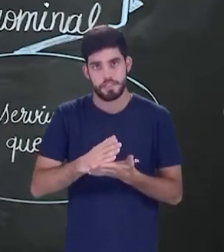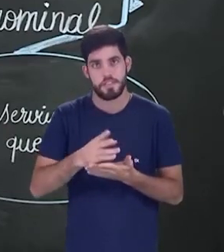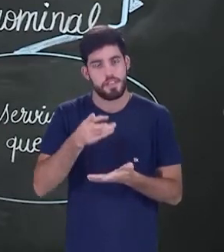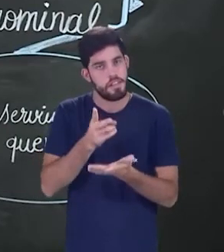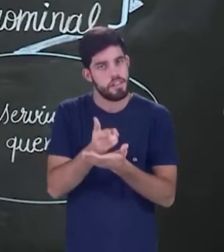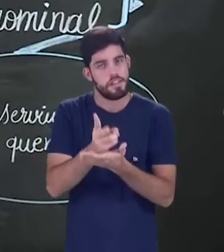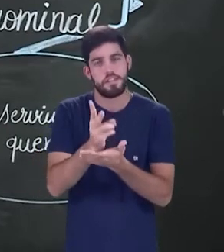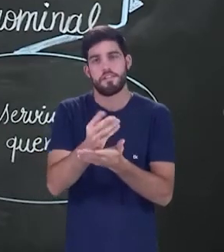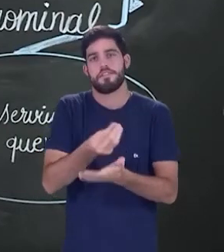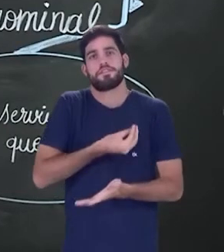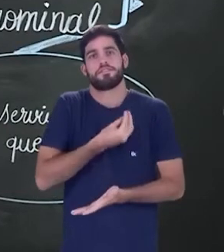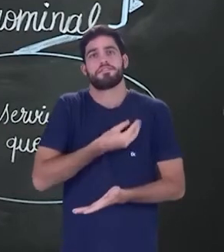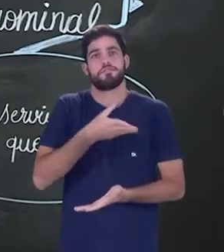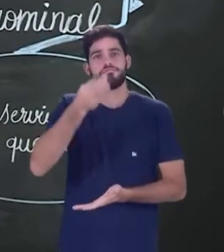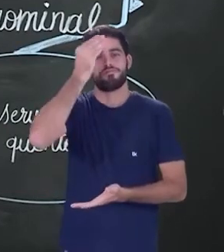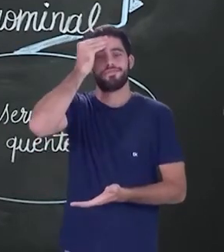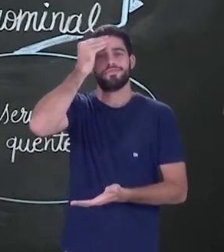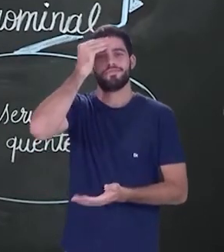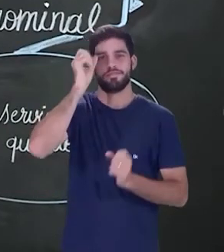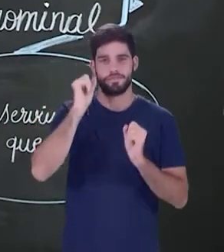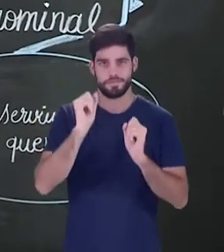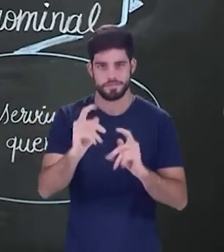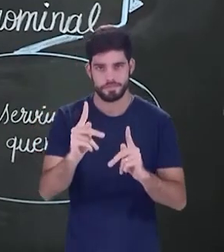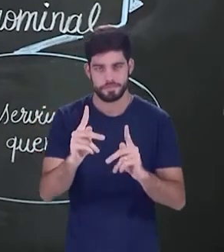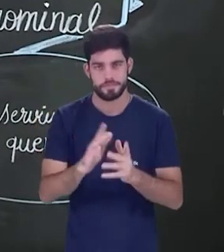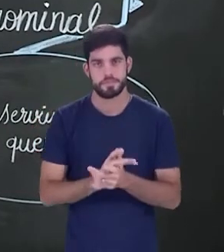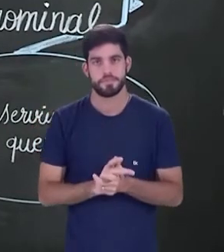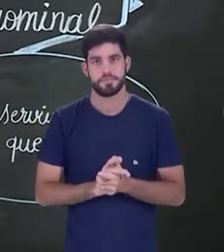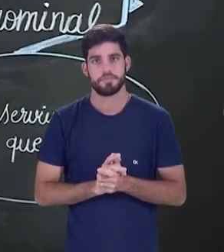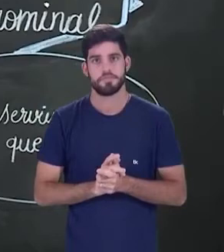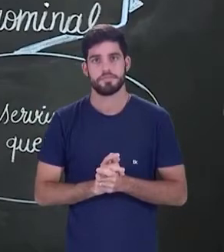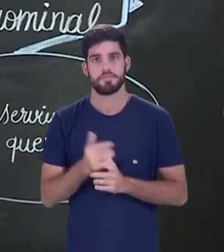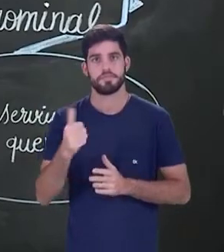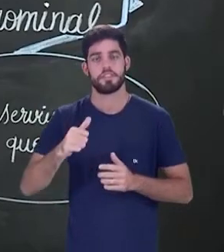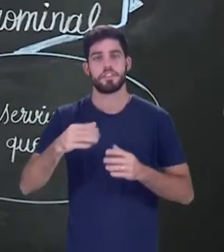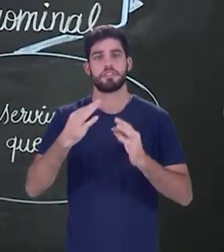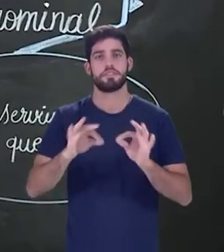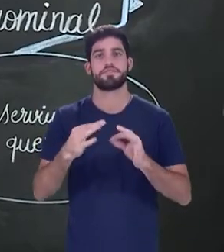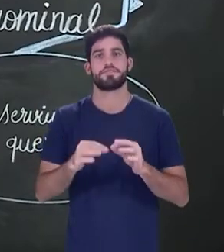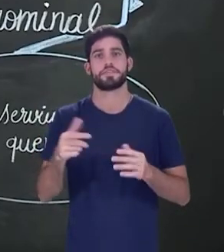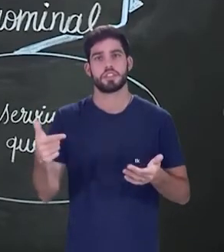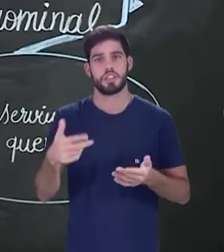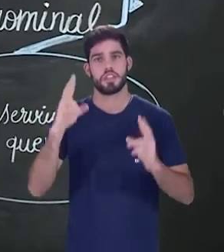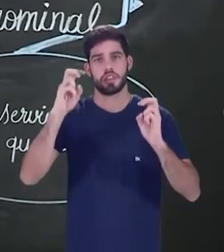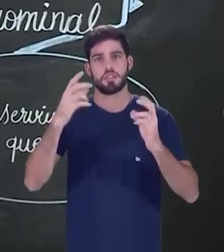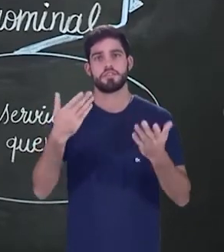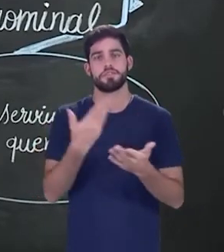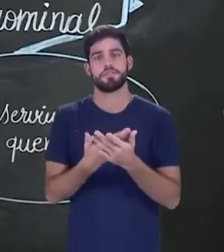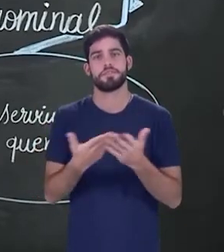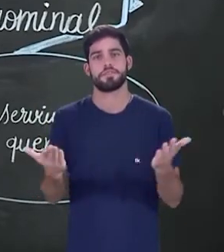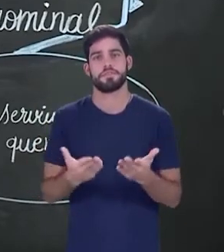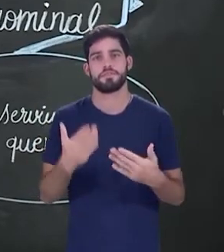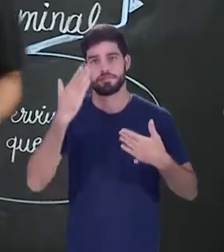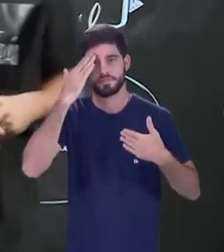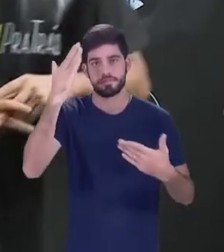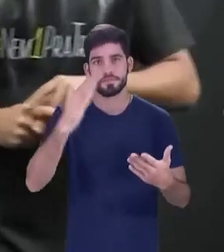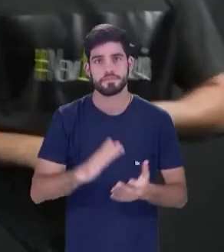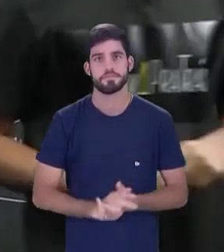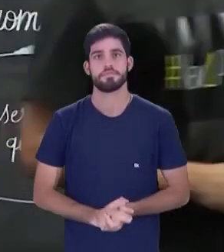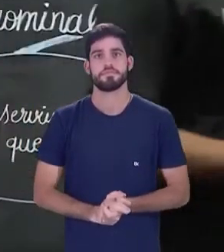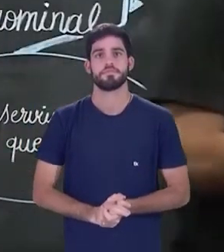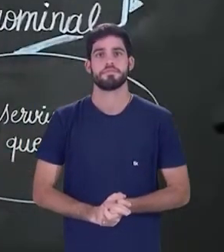O predicado é o elemento chave da oração, da análise sintática. Esse foi o tema da aula de hoje. Muito obrigado.